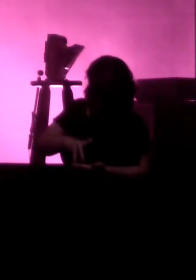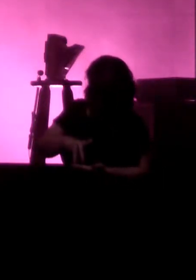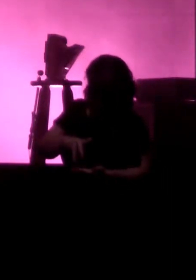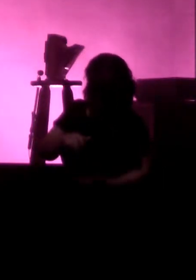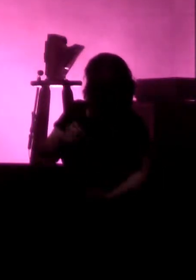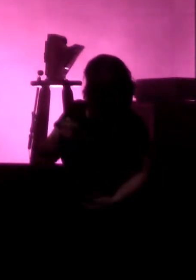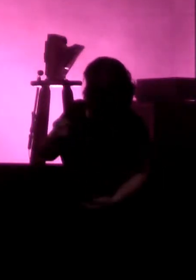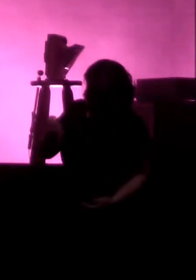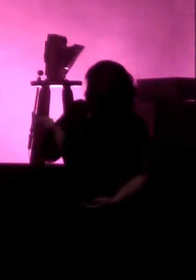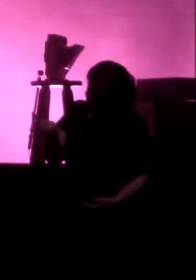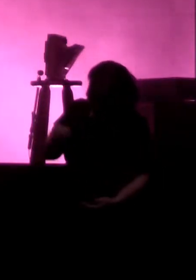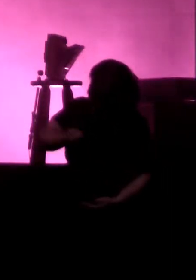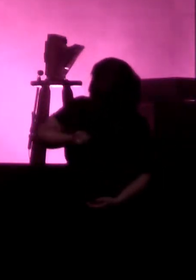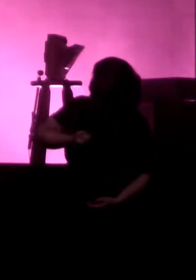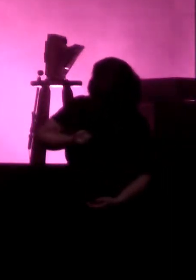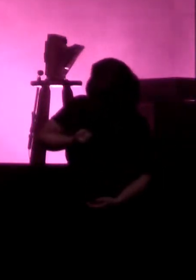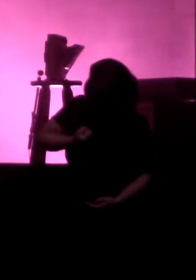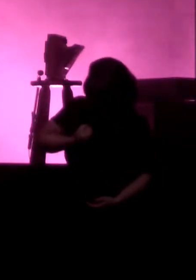ferido,